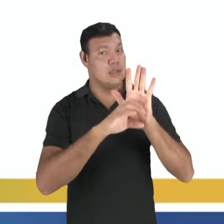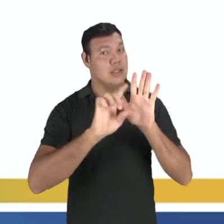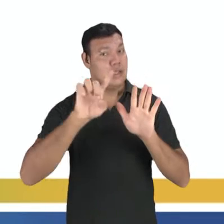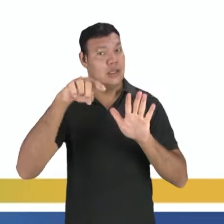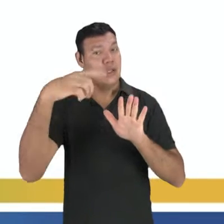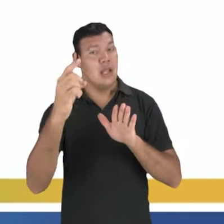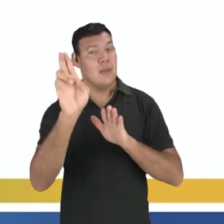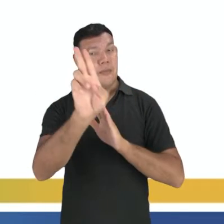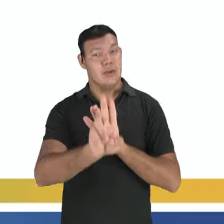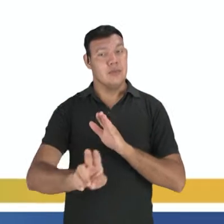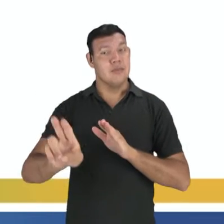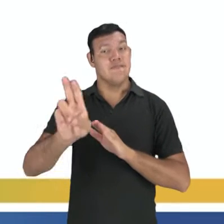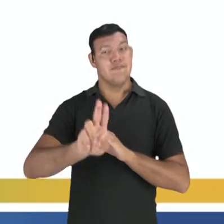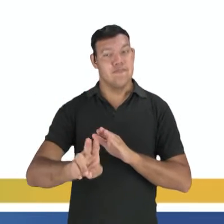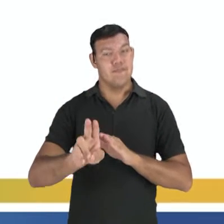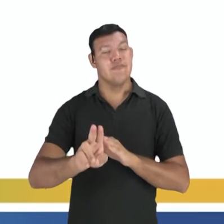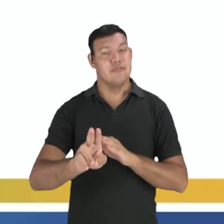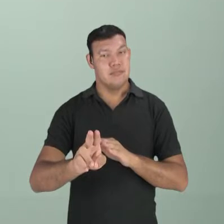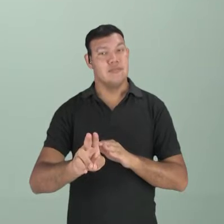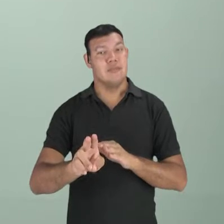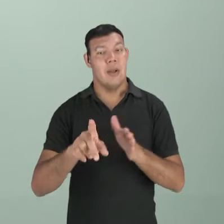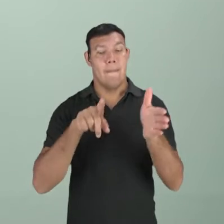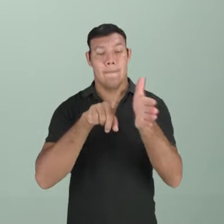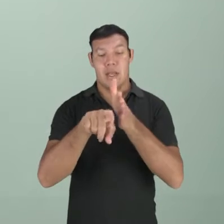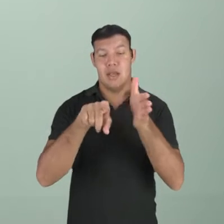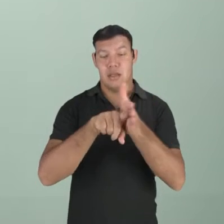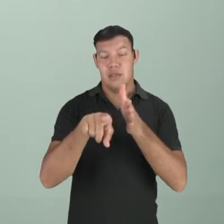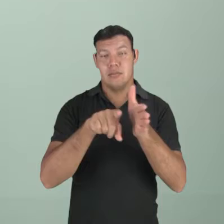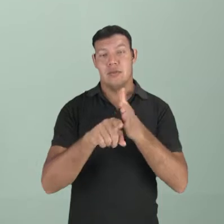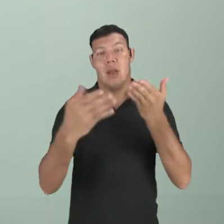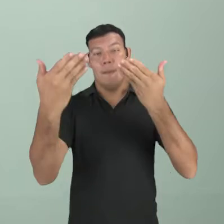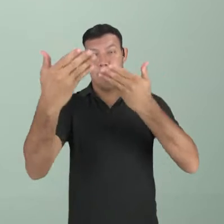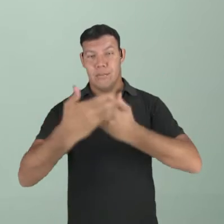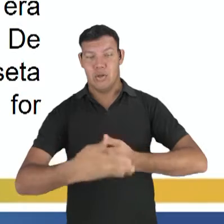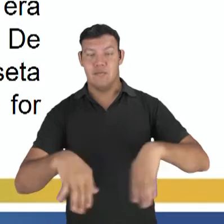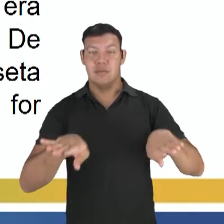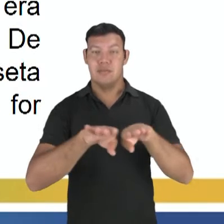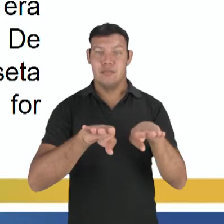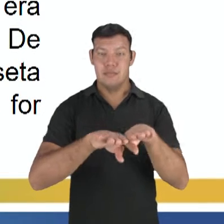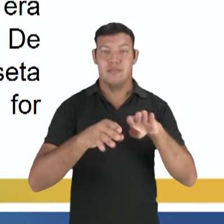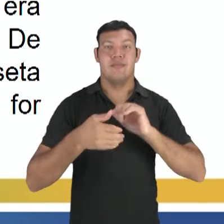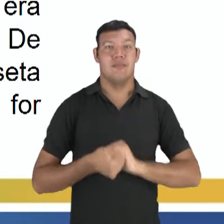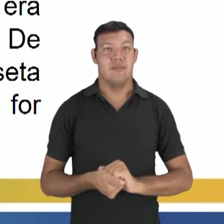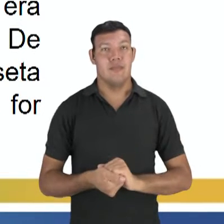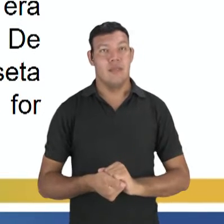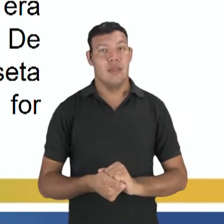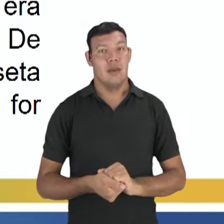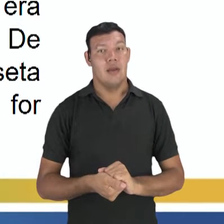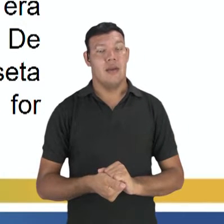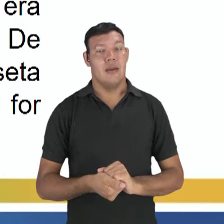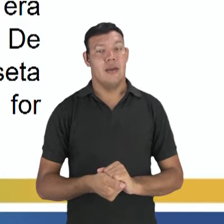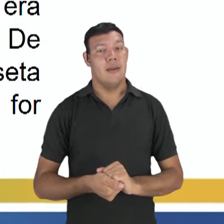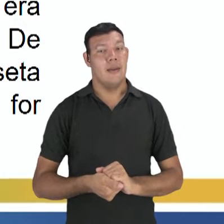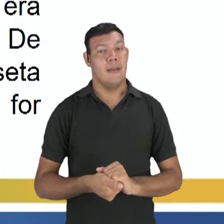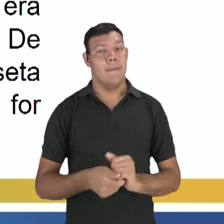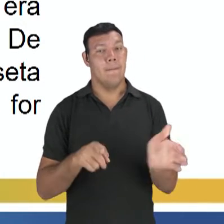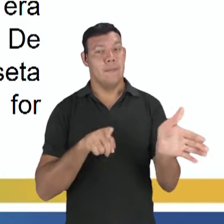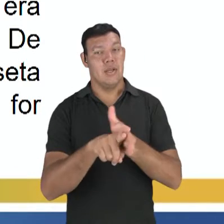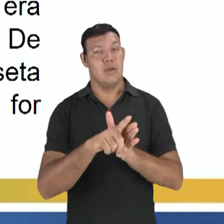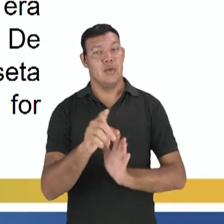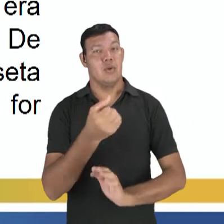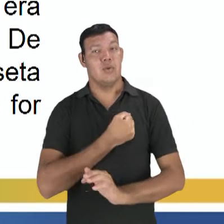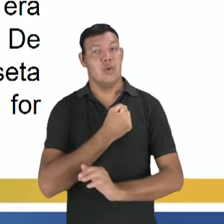assim, aplicá-los em determinadas questões e provas. Primeira questão, Enem